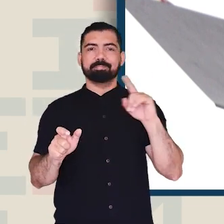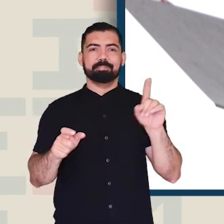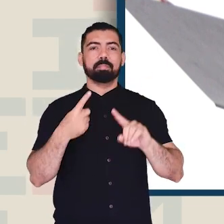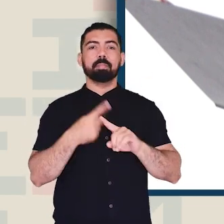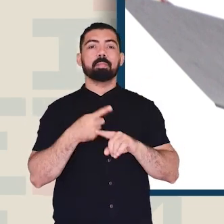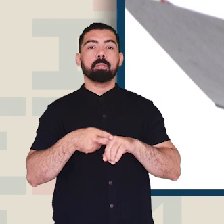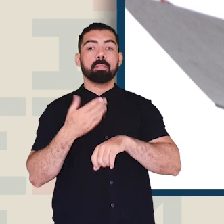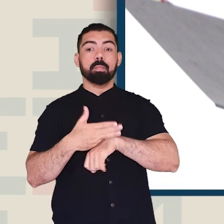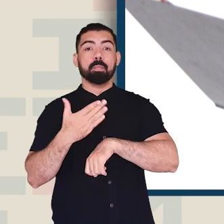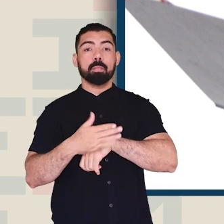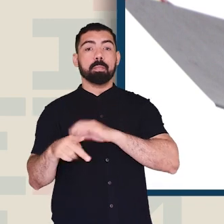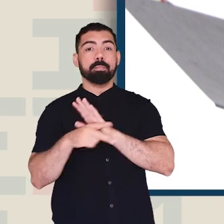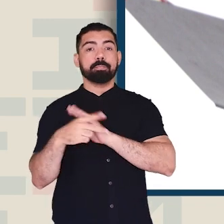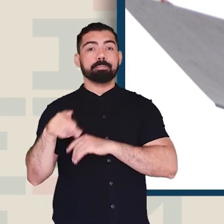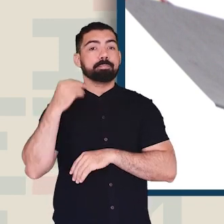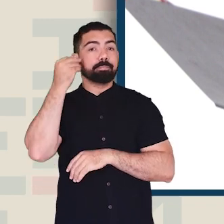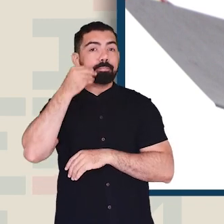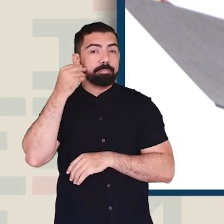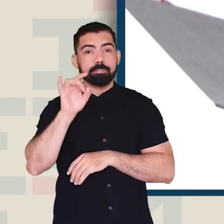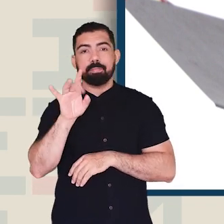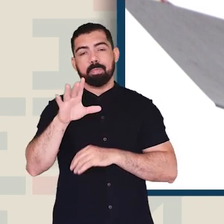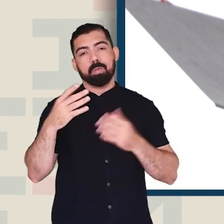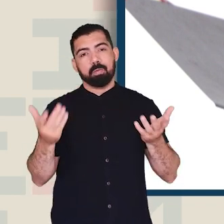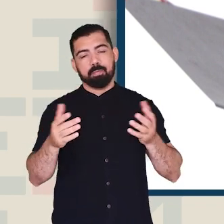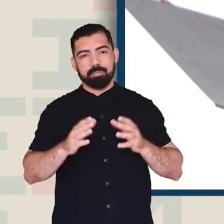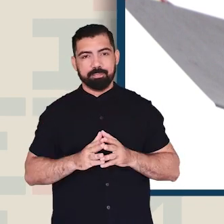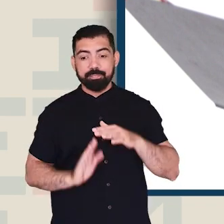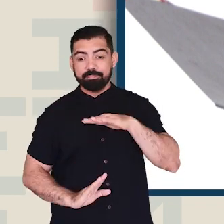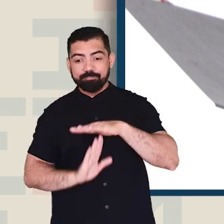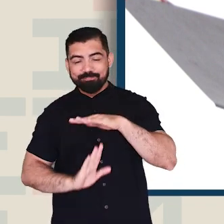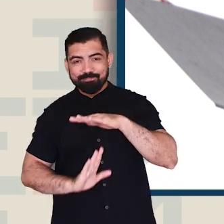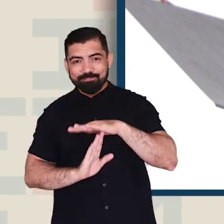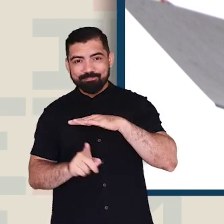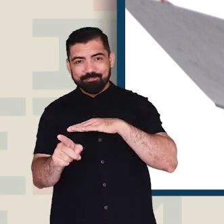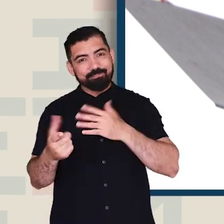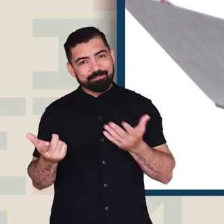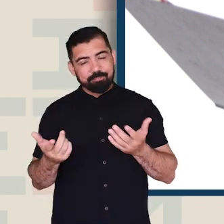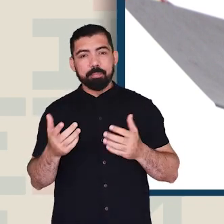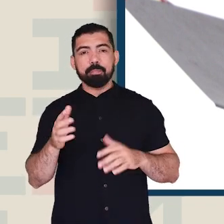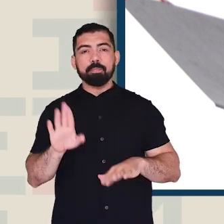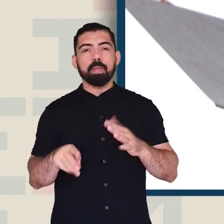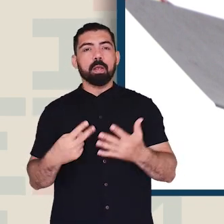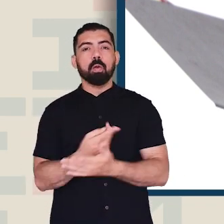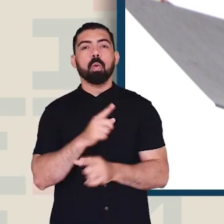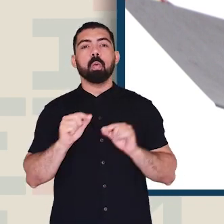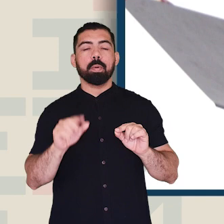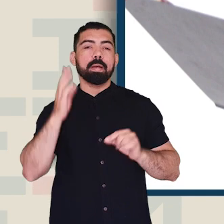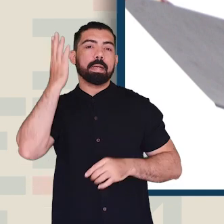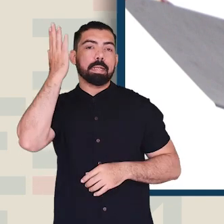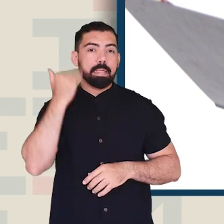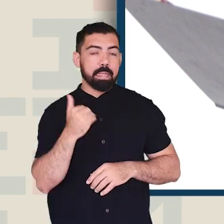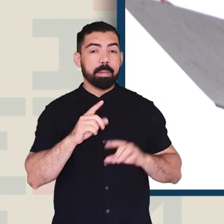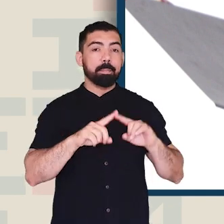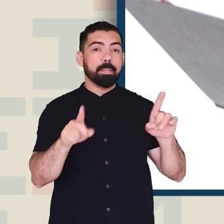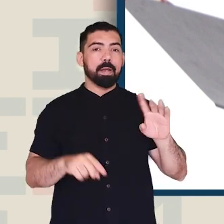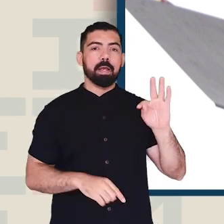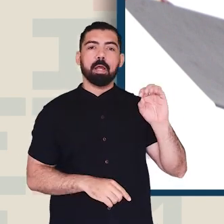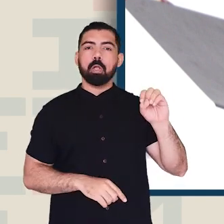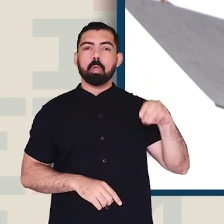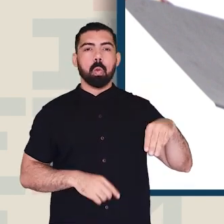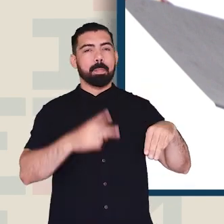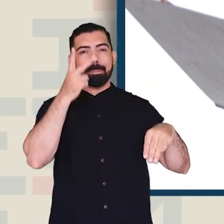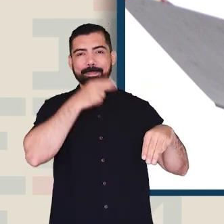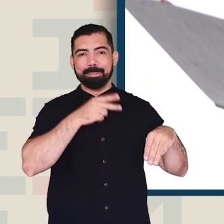dele foi muito empírica, ele não acabou. Então, às vezes, acontece que o cara também só sabe tocar naqueles tons